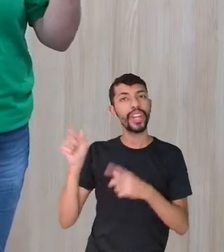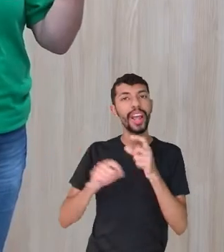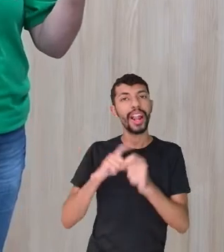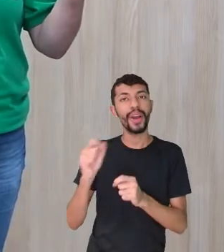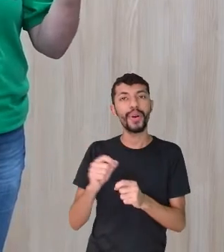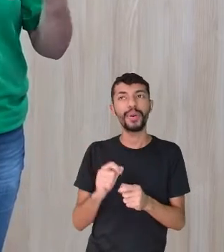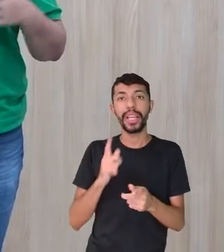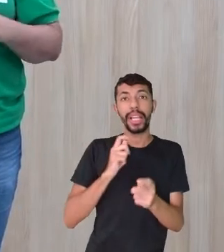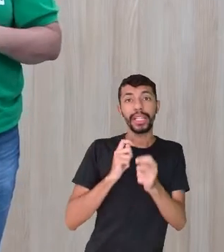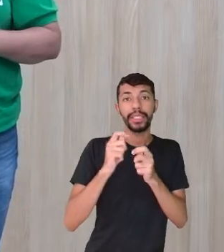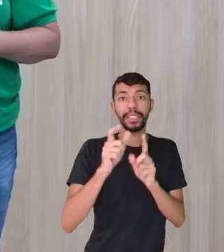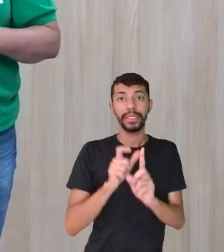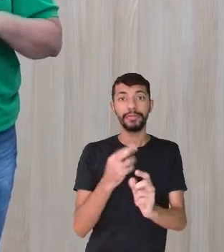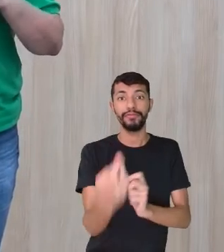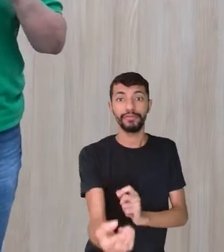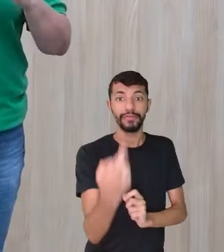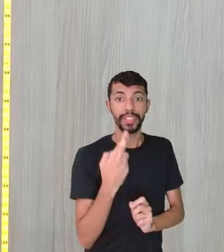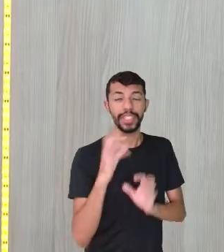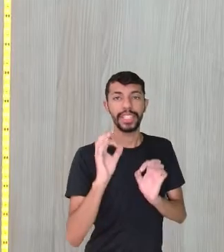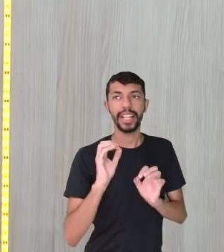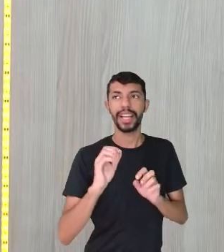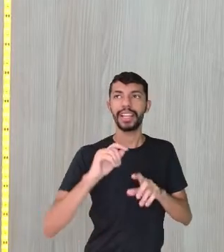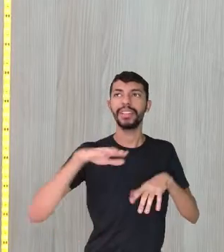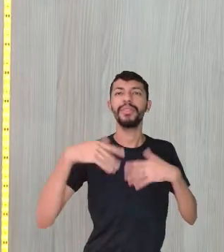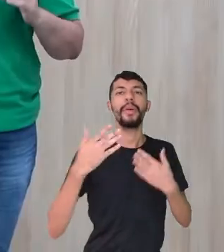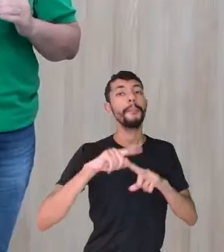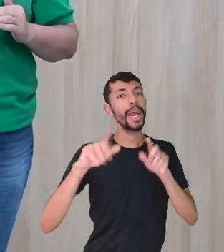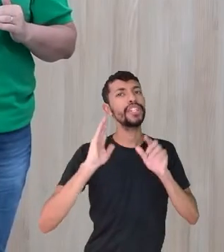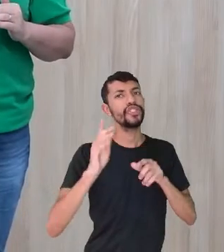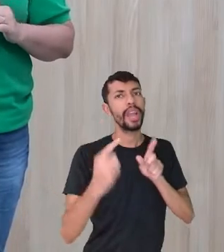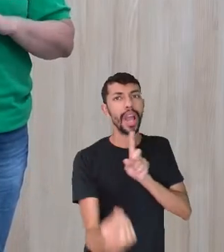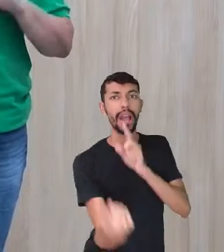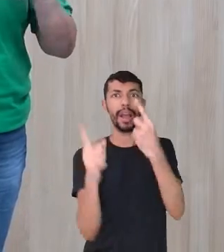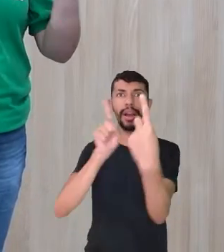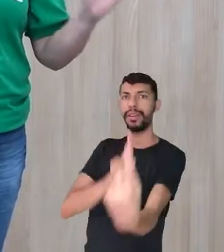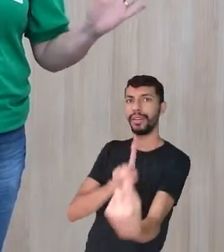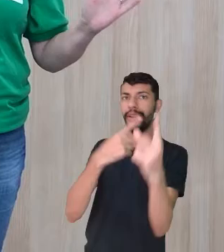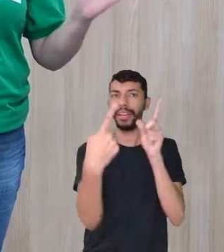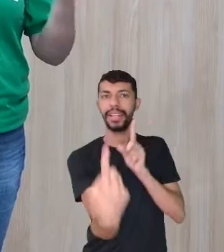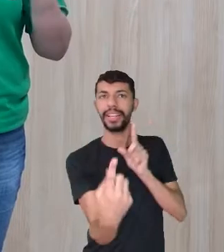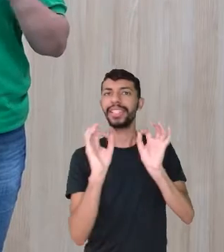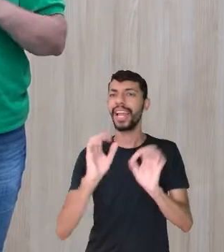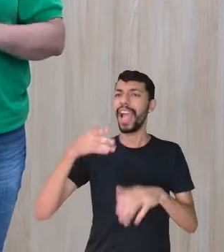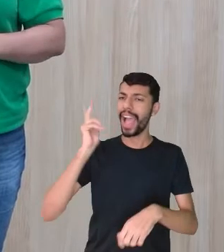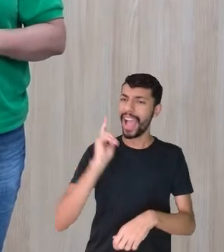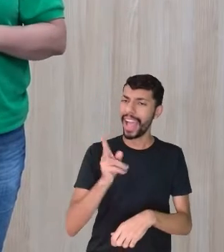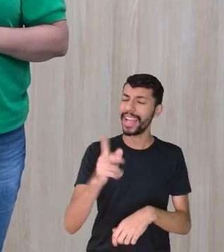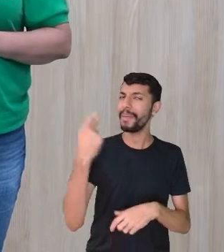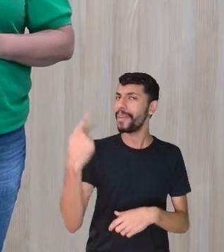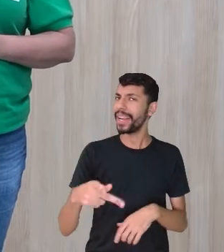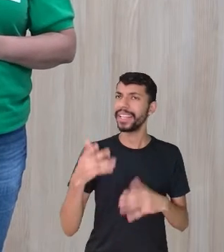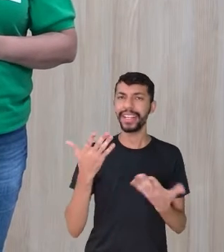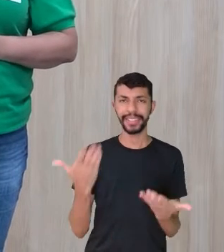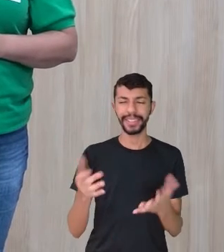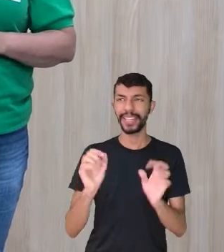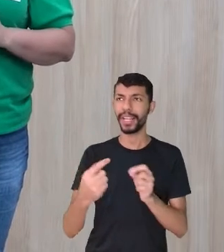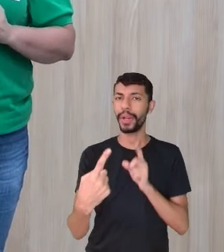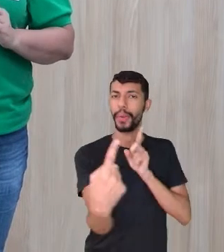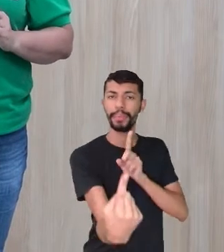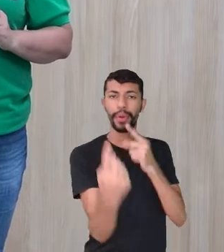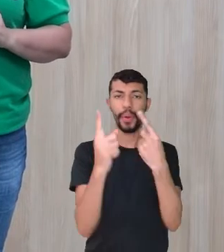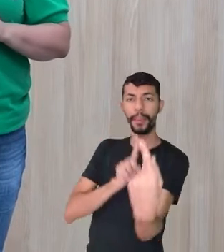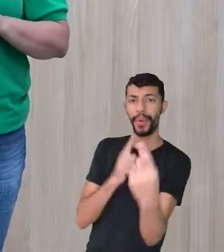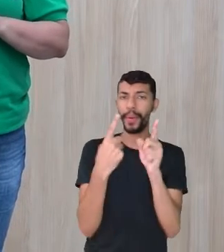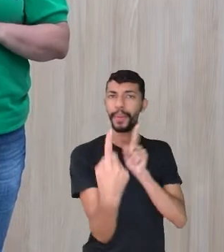fui entrevistada por ela, tá? Amanhã então aqui é assim o tempo todo, somos entrevistados e entrevistador. Então é